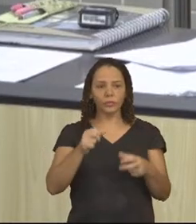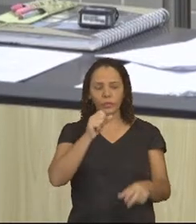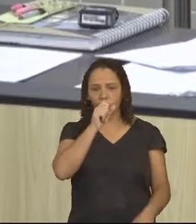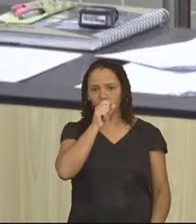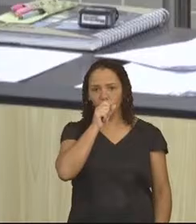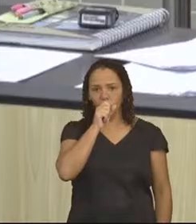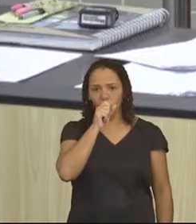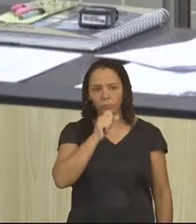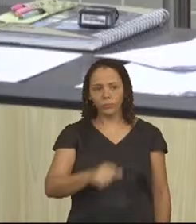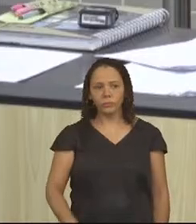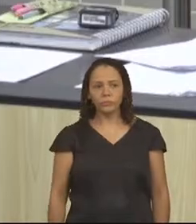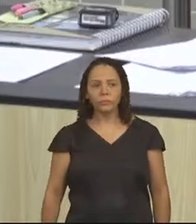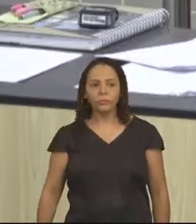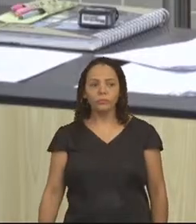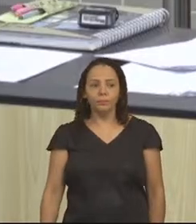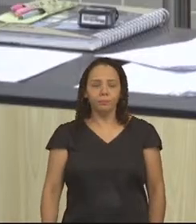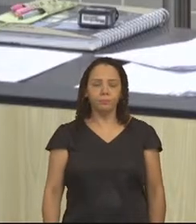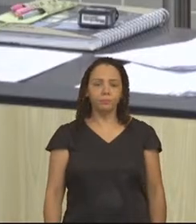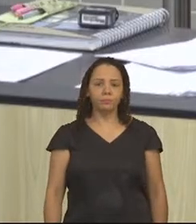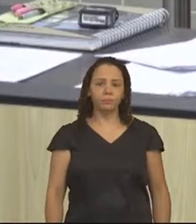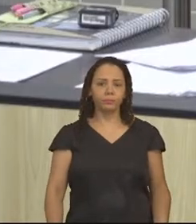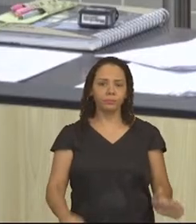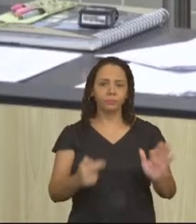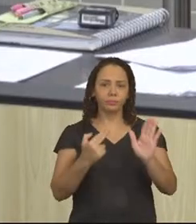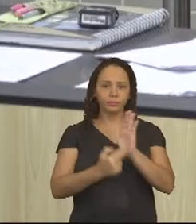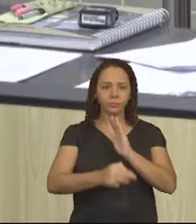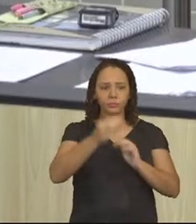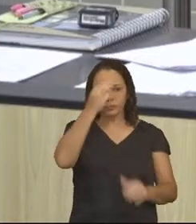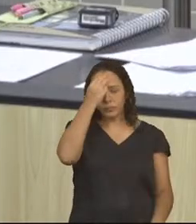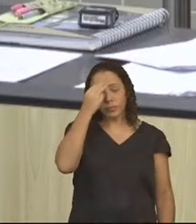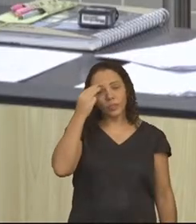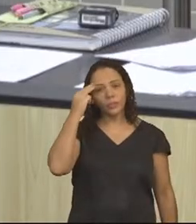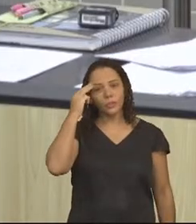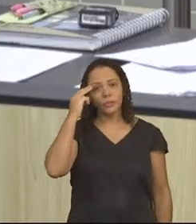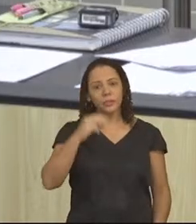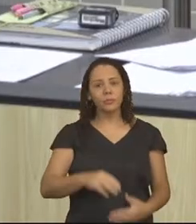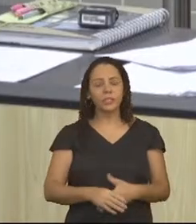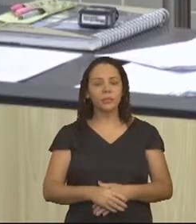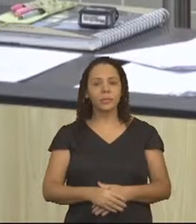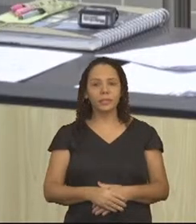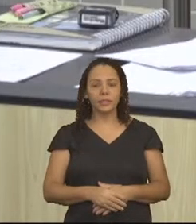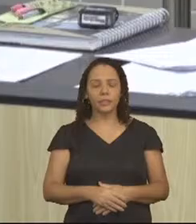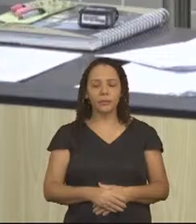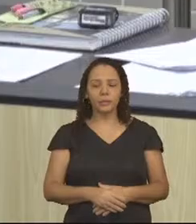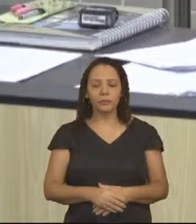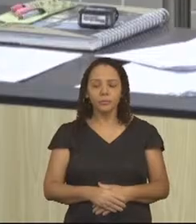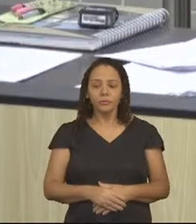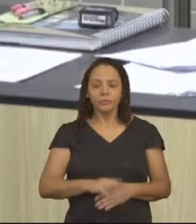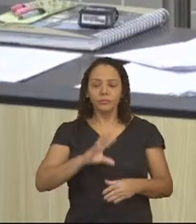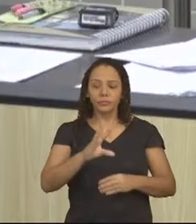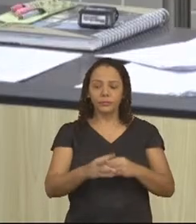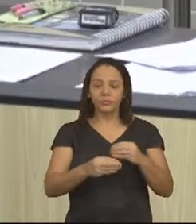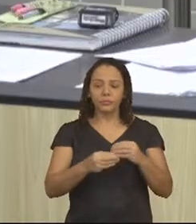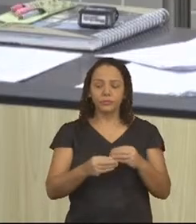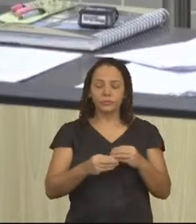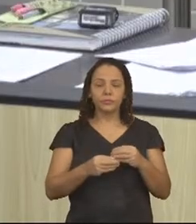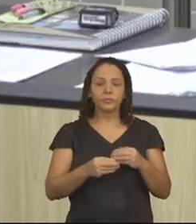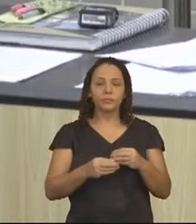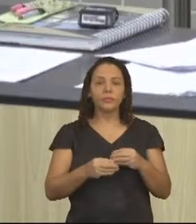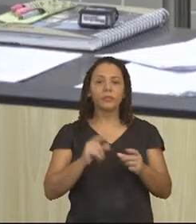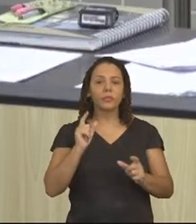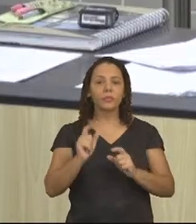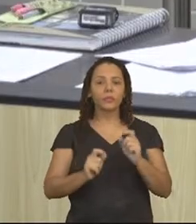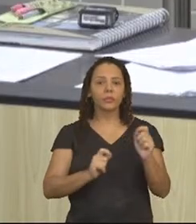assinado vereadora primeira secretária Maria Amélia. Justificativa: a presente emenda tem por finalidade